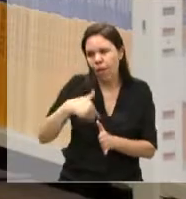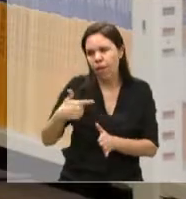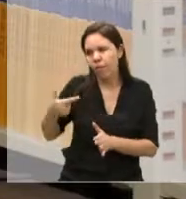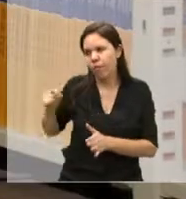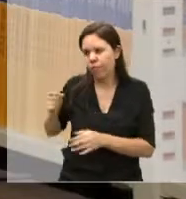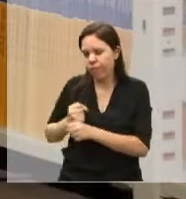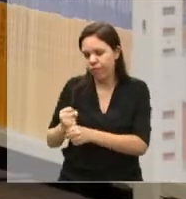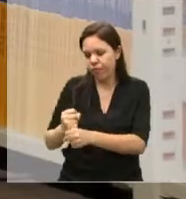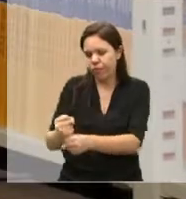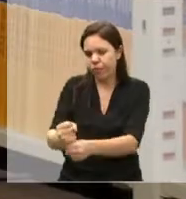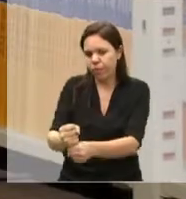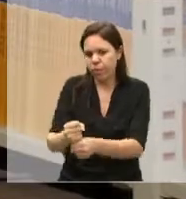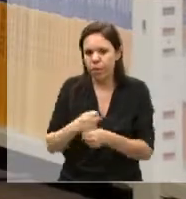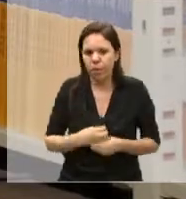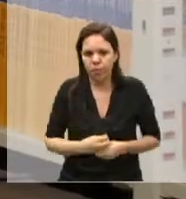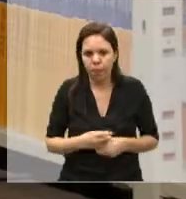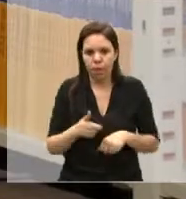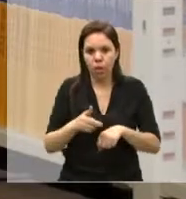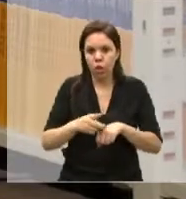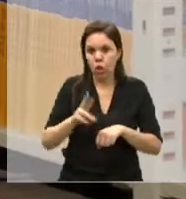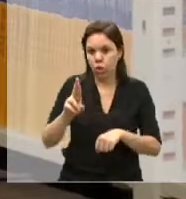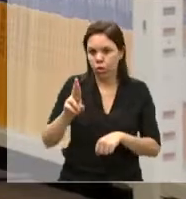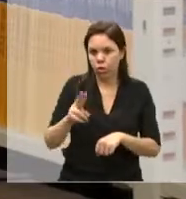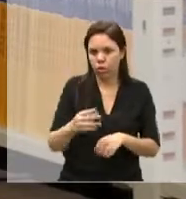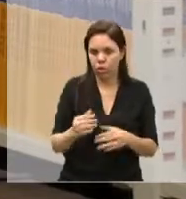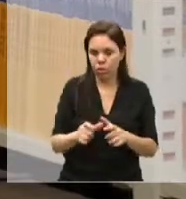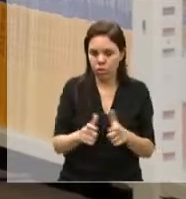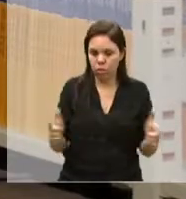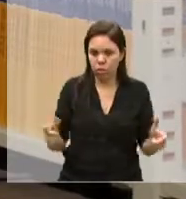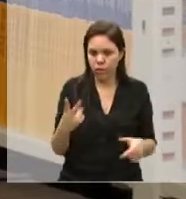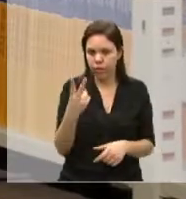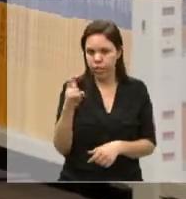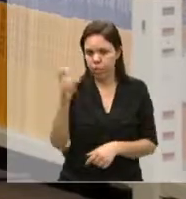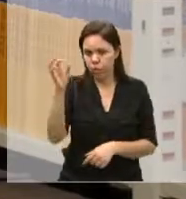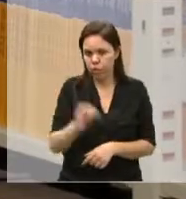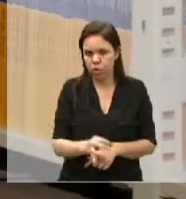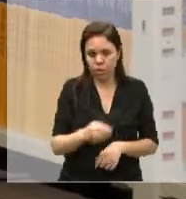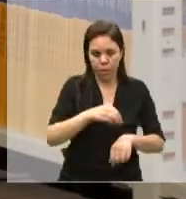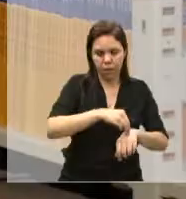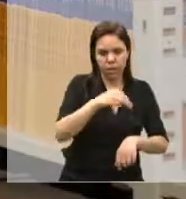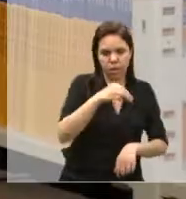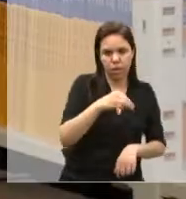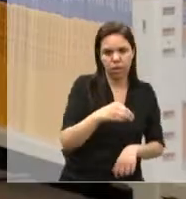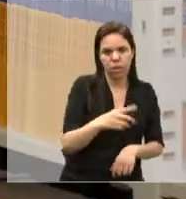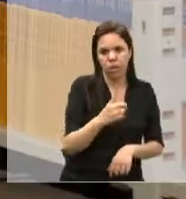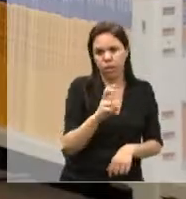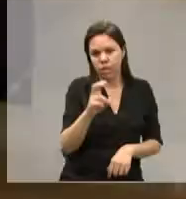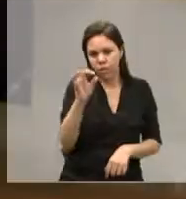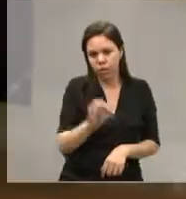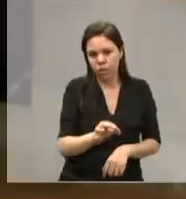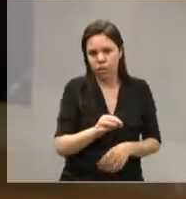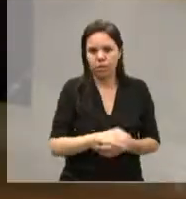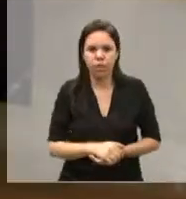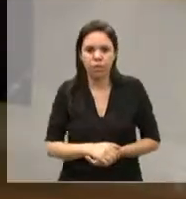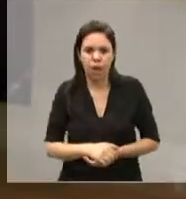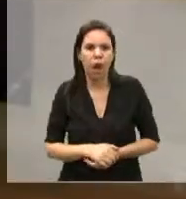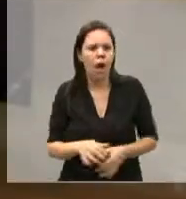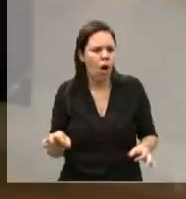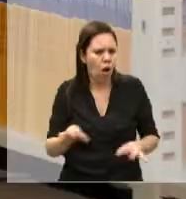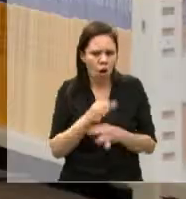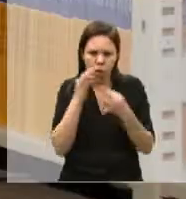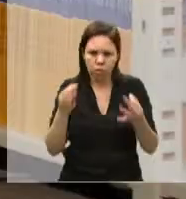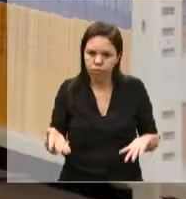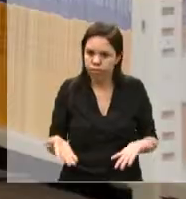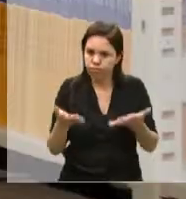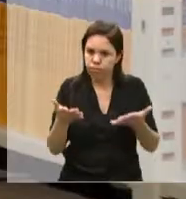10 anos, o doutorado cresceu 25%, o mestrado cresceu em torno de 15%. Então, é muito positivo.